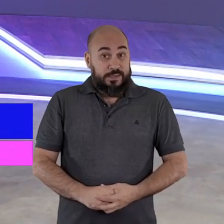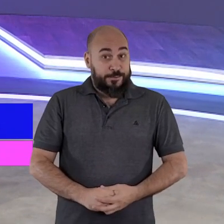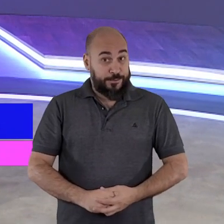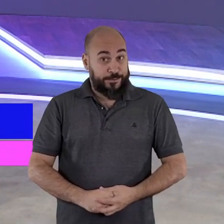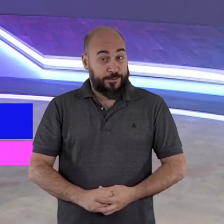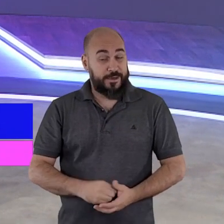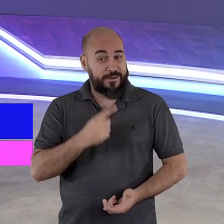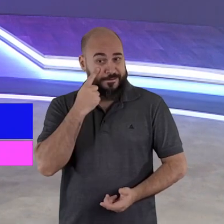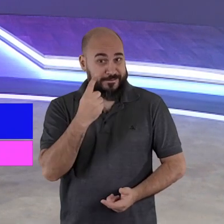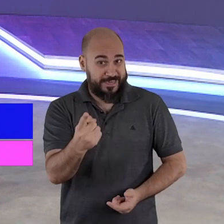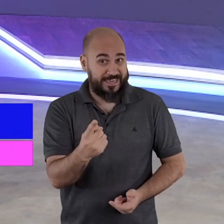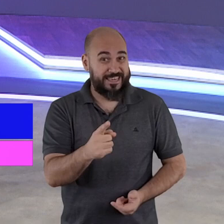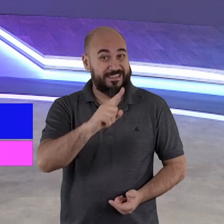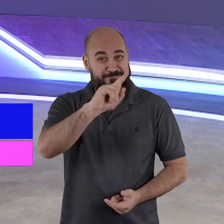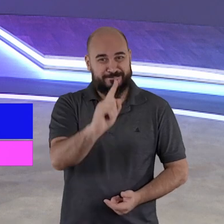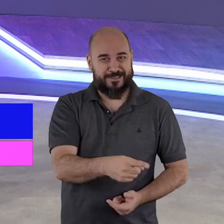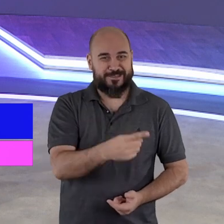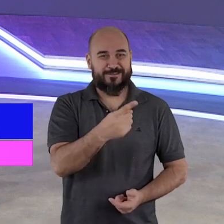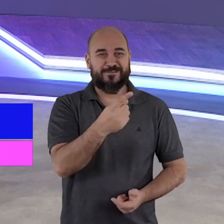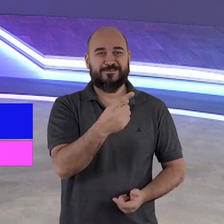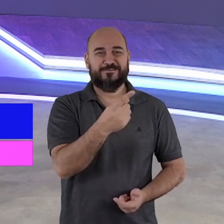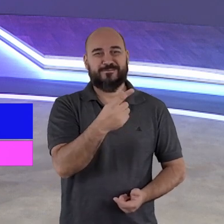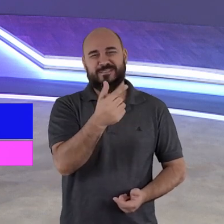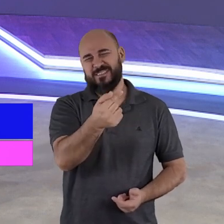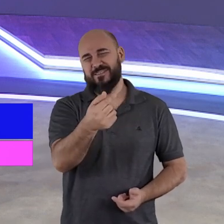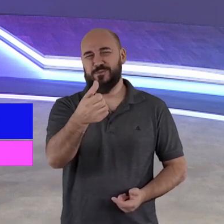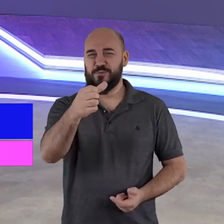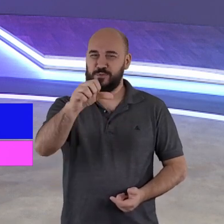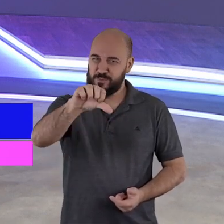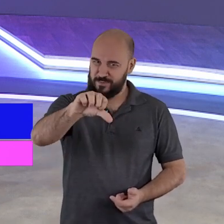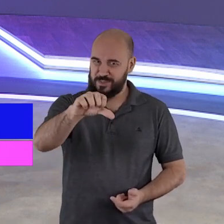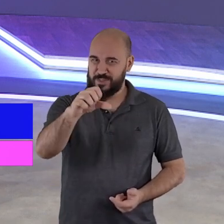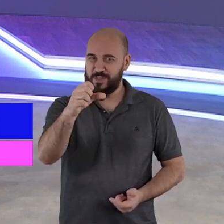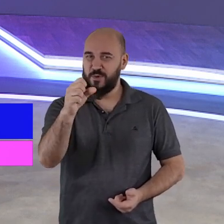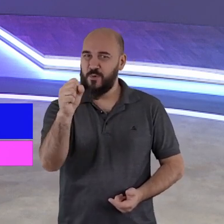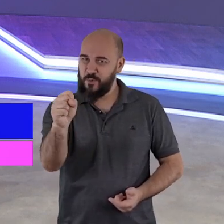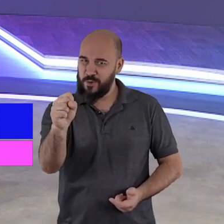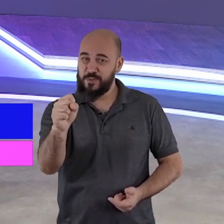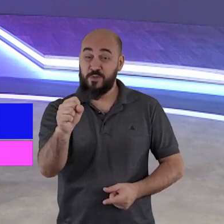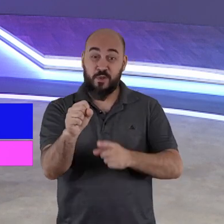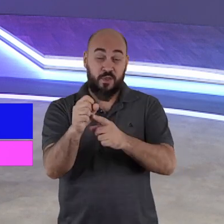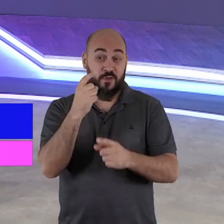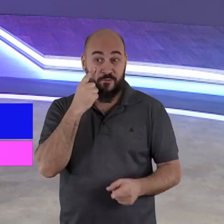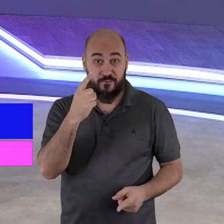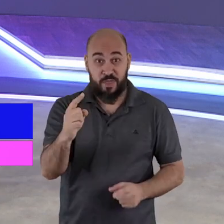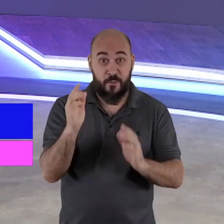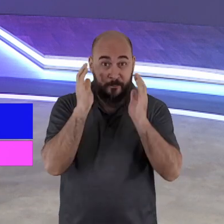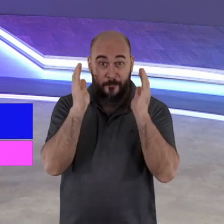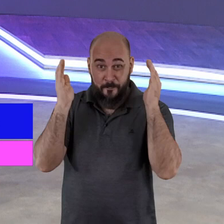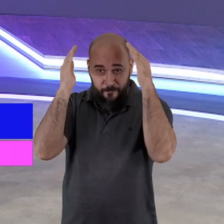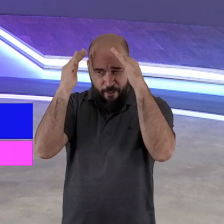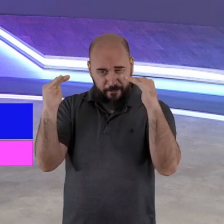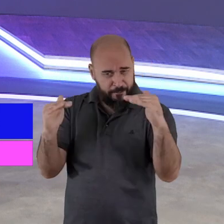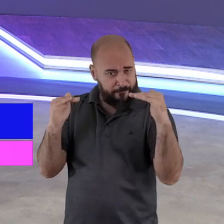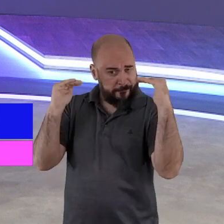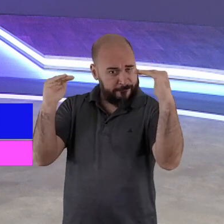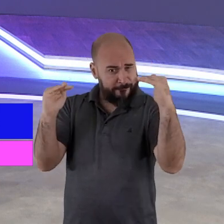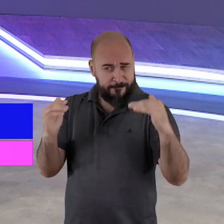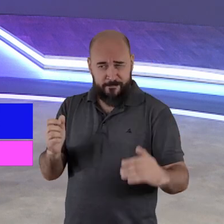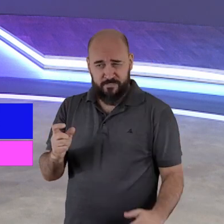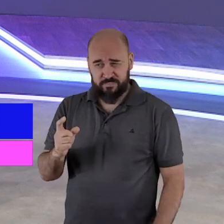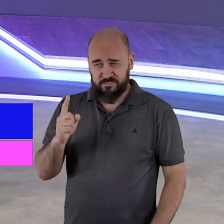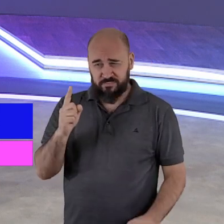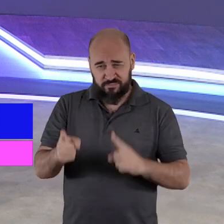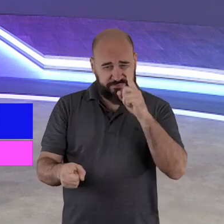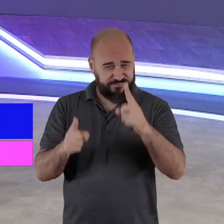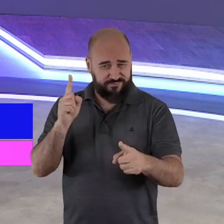1260 anos, depois do ano 1798, desta supremacia papal, algumas verdades